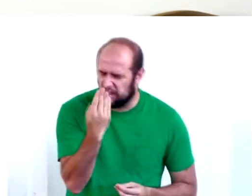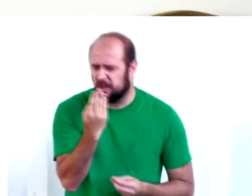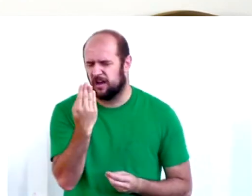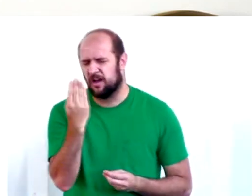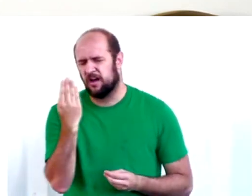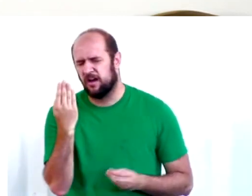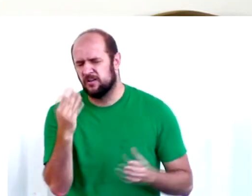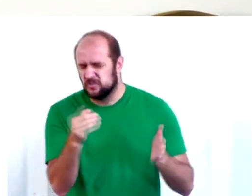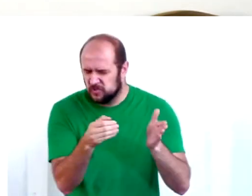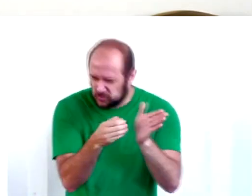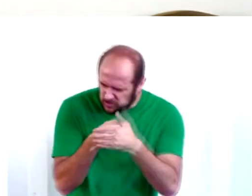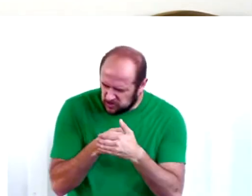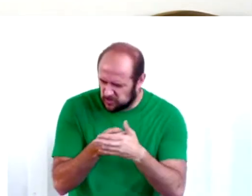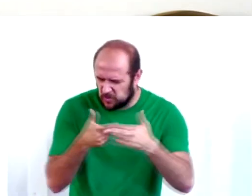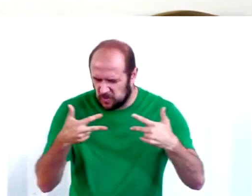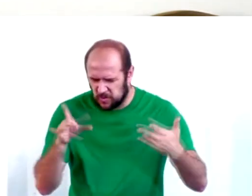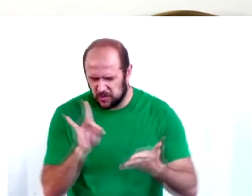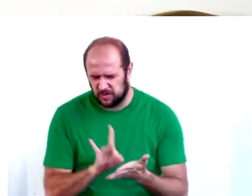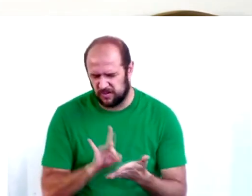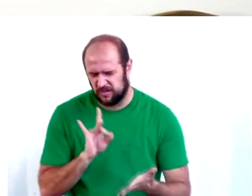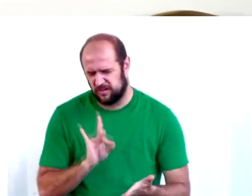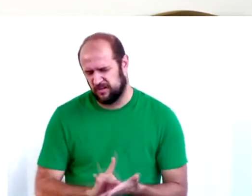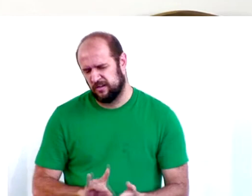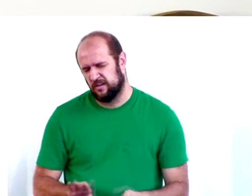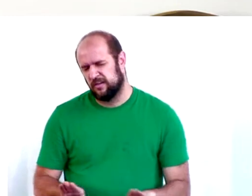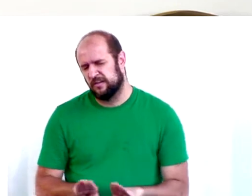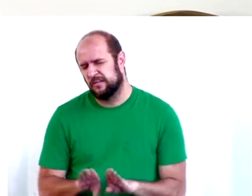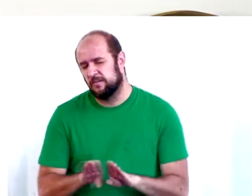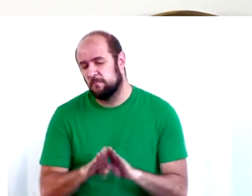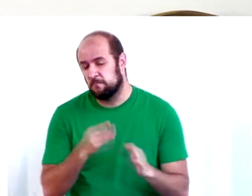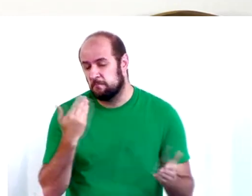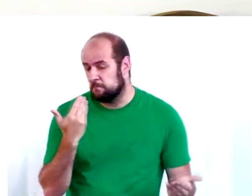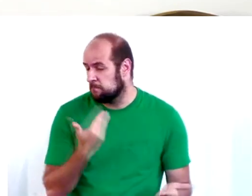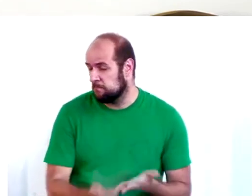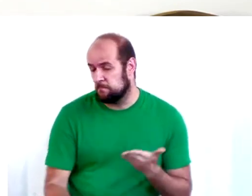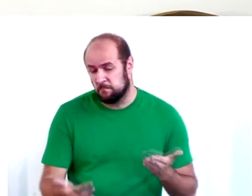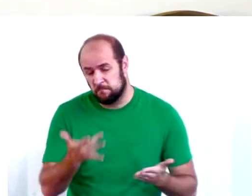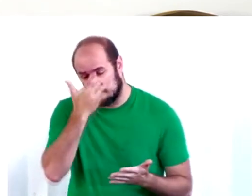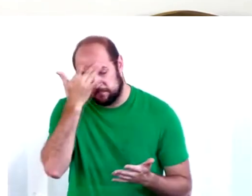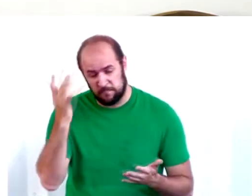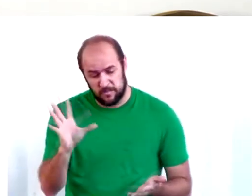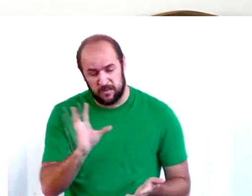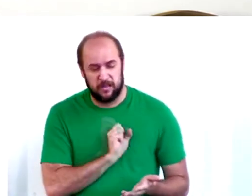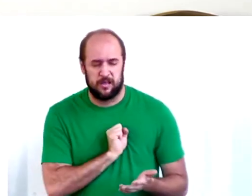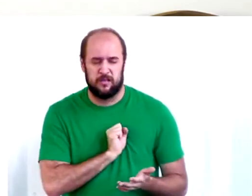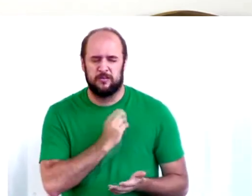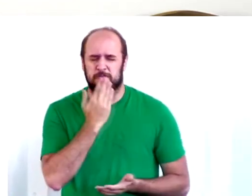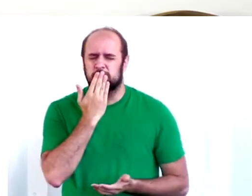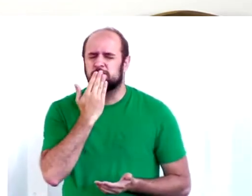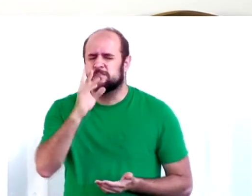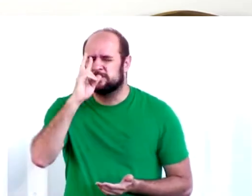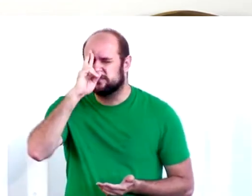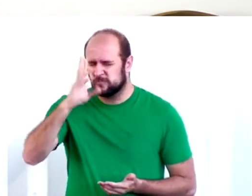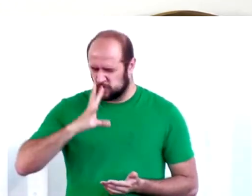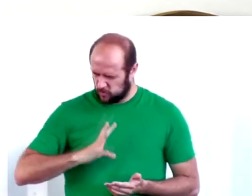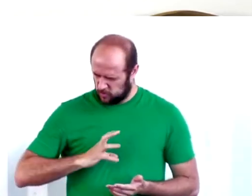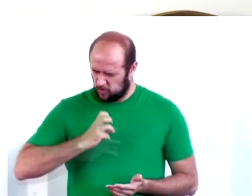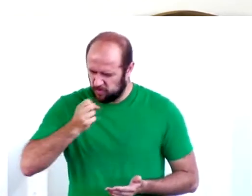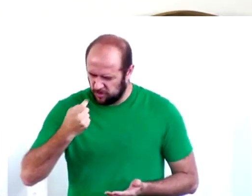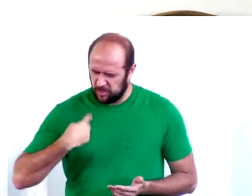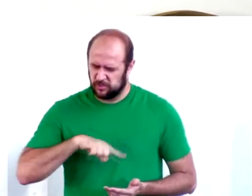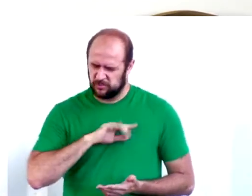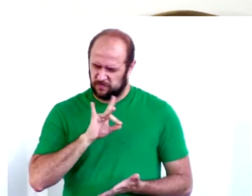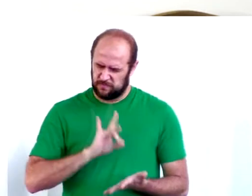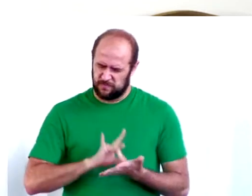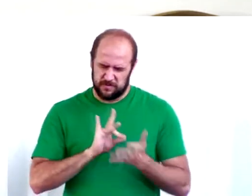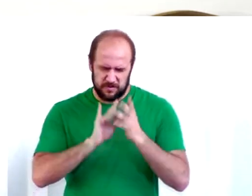com esconder coisas reais e até mesmo com o perder pessoas amadas, dá-nos, Senhor, a coragem de sermos